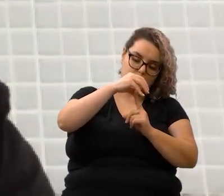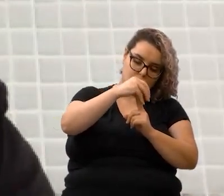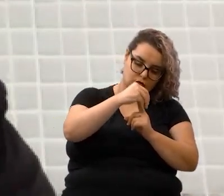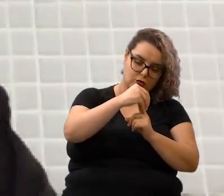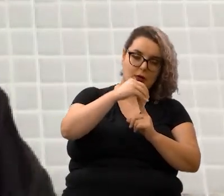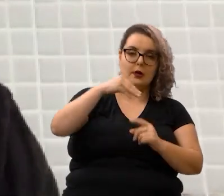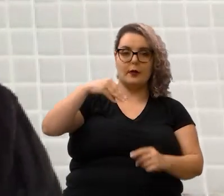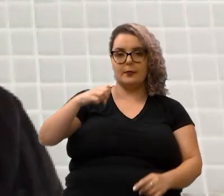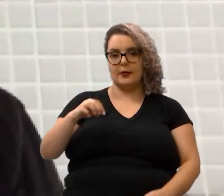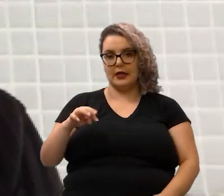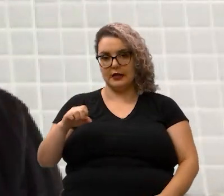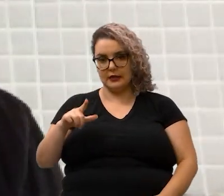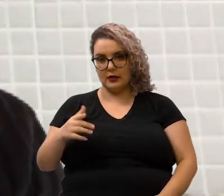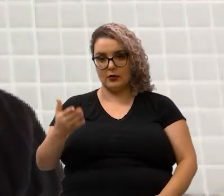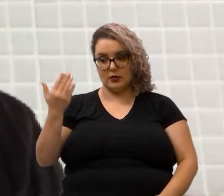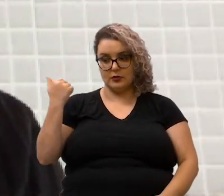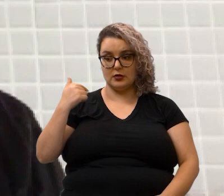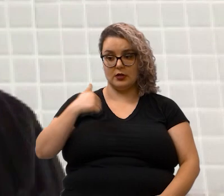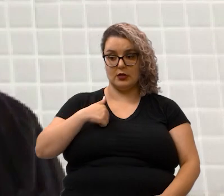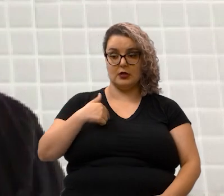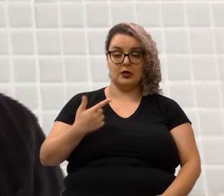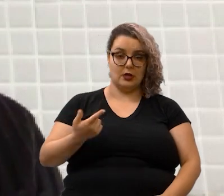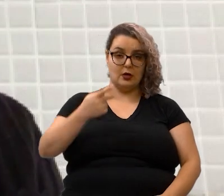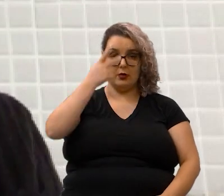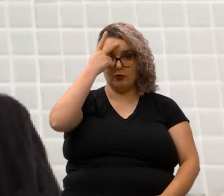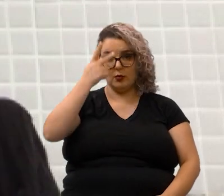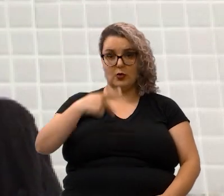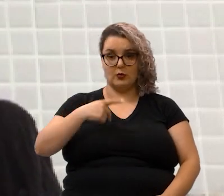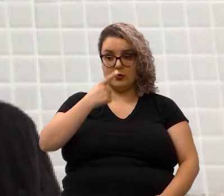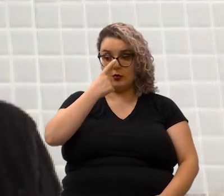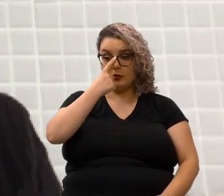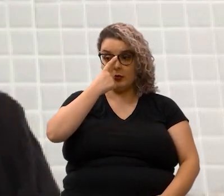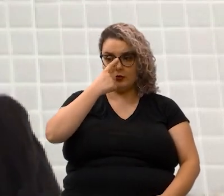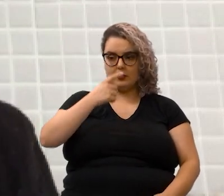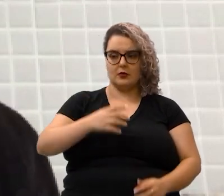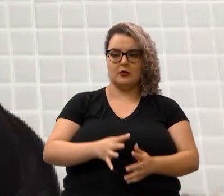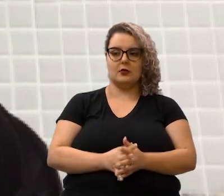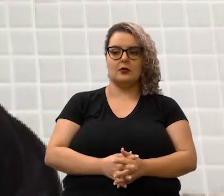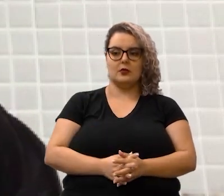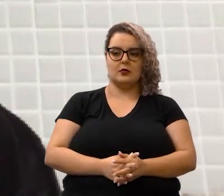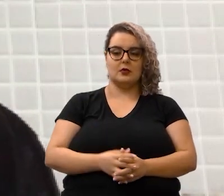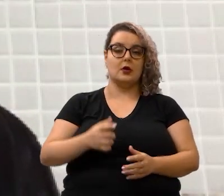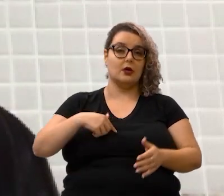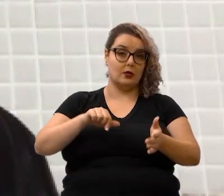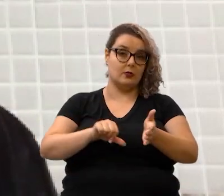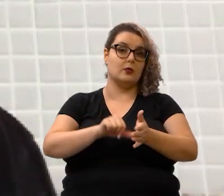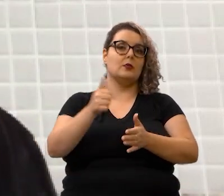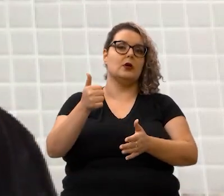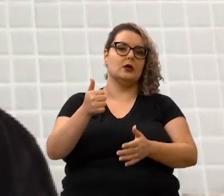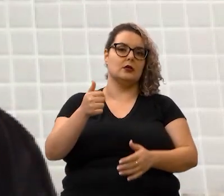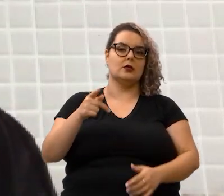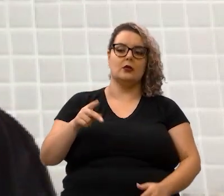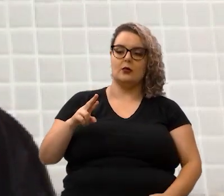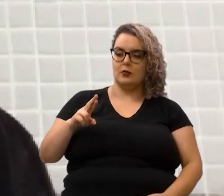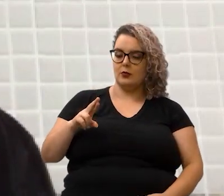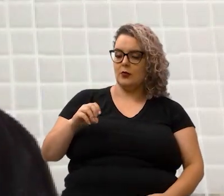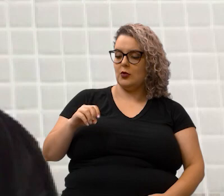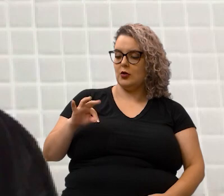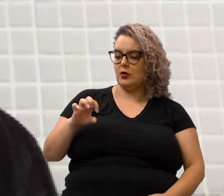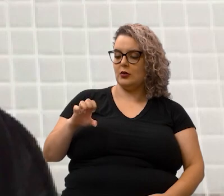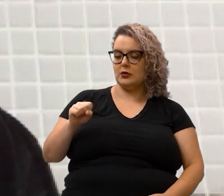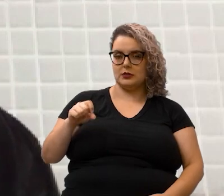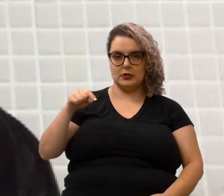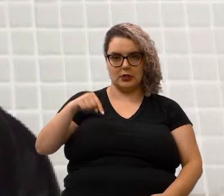de metal, né? Antigamente, eu mesmo, que basicamente sou meio pioneiro nessa prótese de Resurface no Brasil,